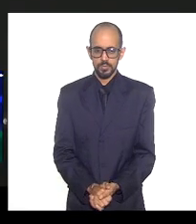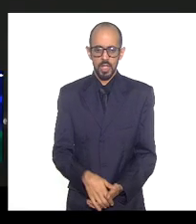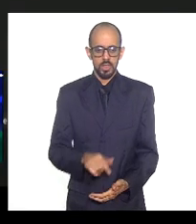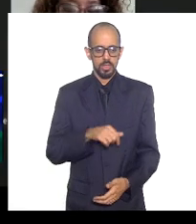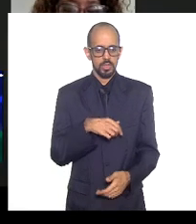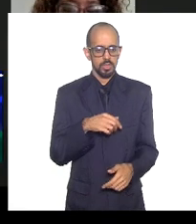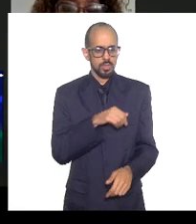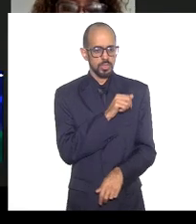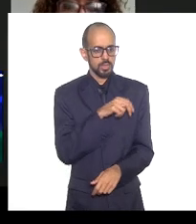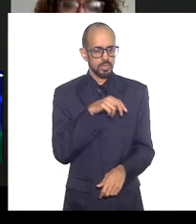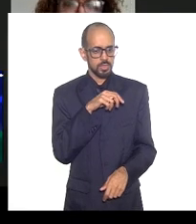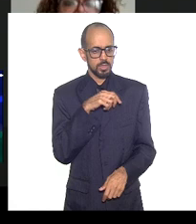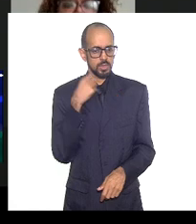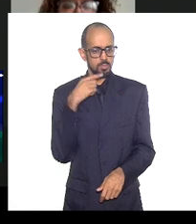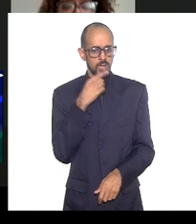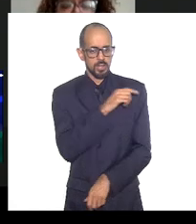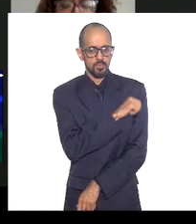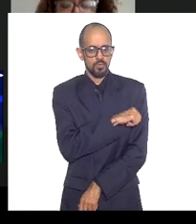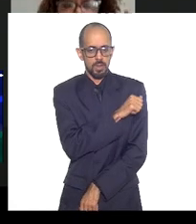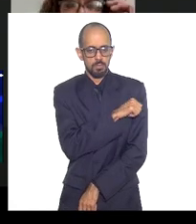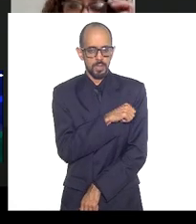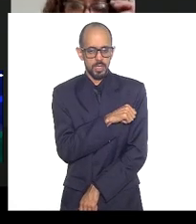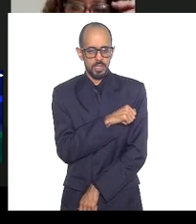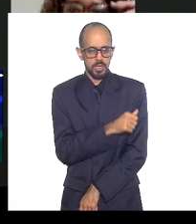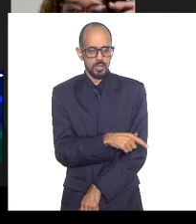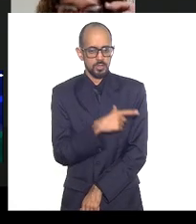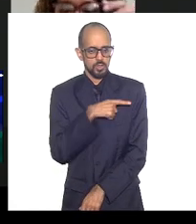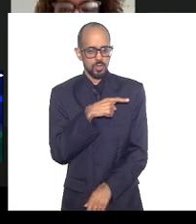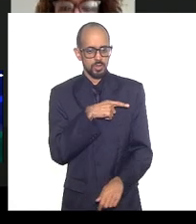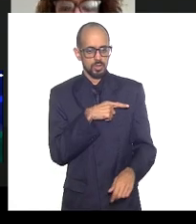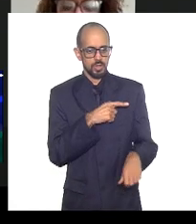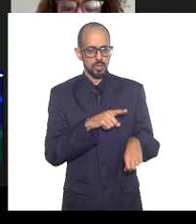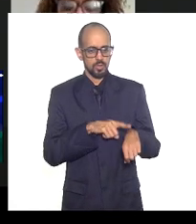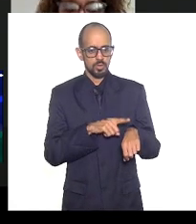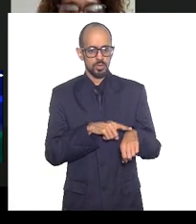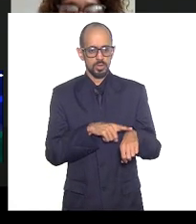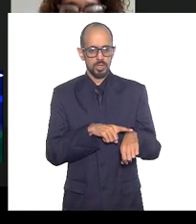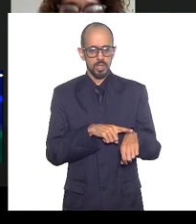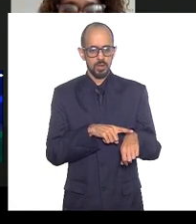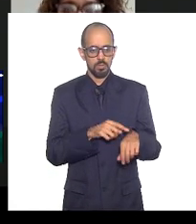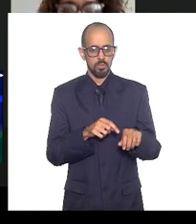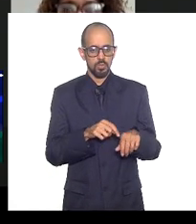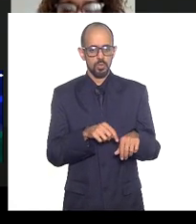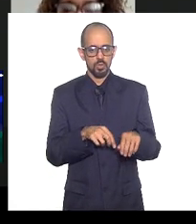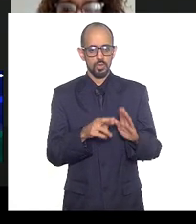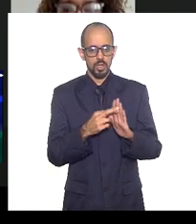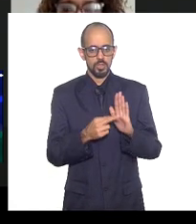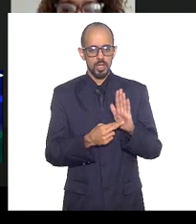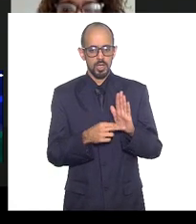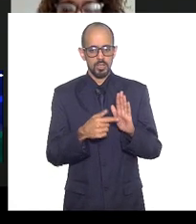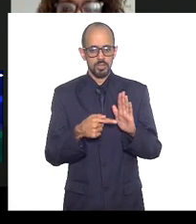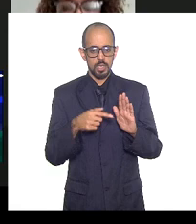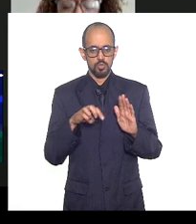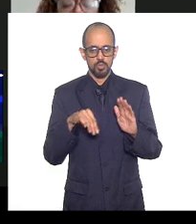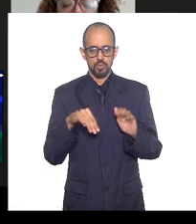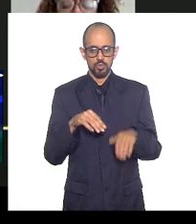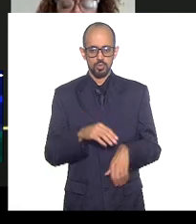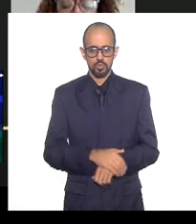Deputada enfermeira Rejane. Vossa Excelência tem o tempo regimental de 7 minutos para a declaração de voto.